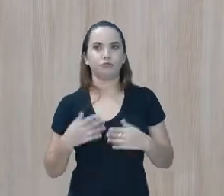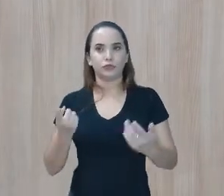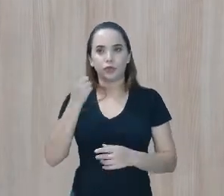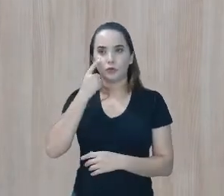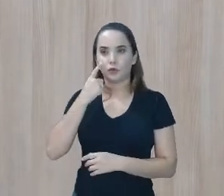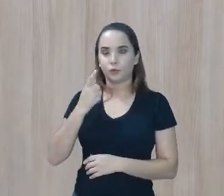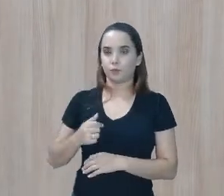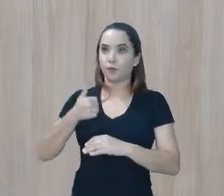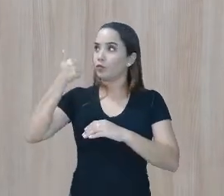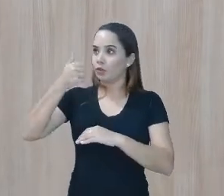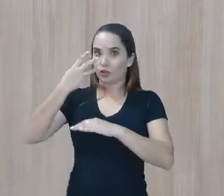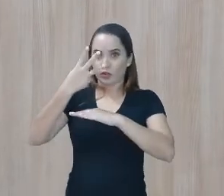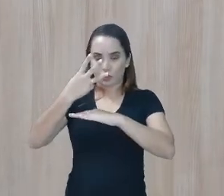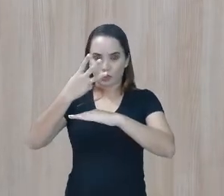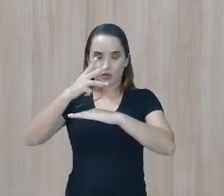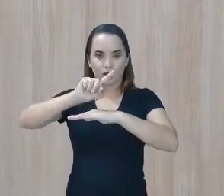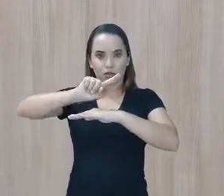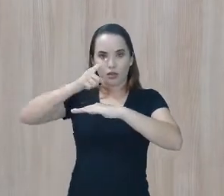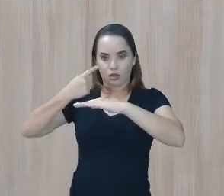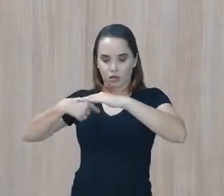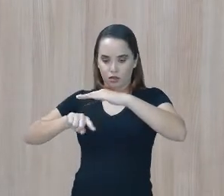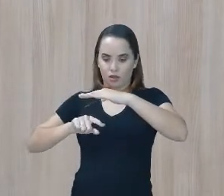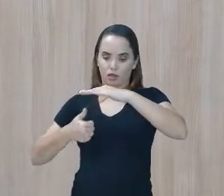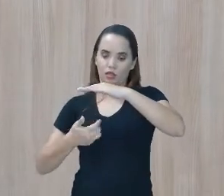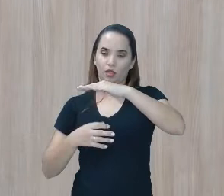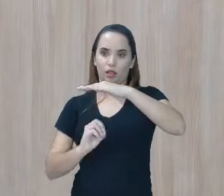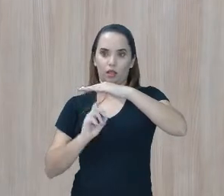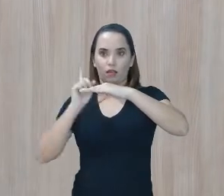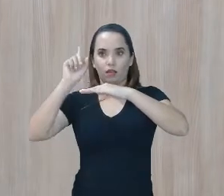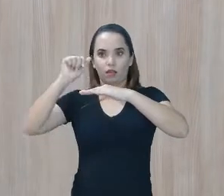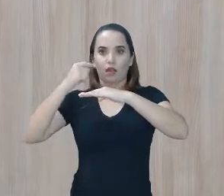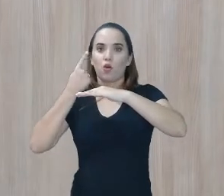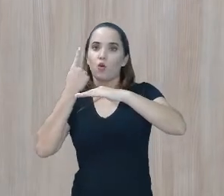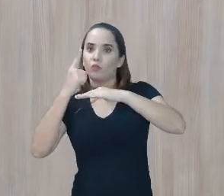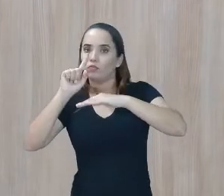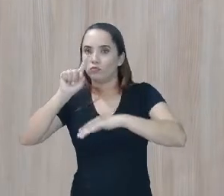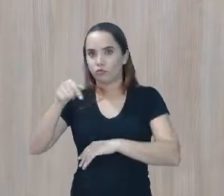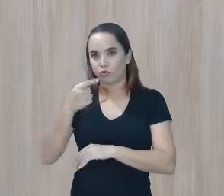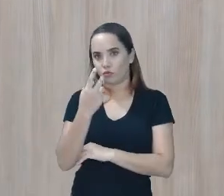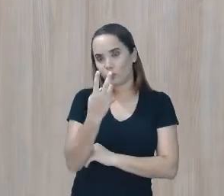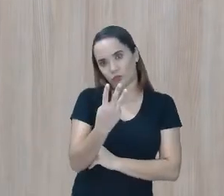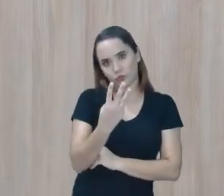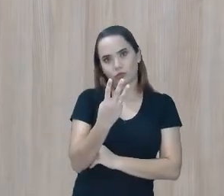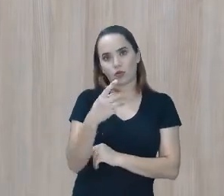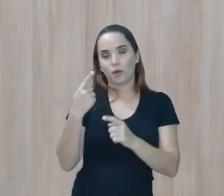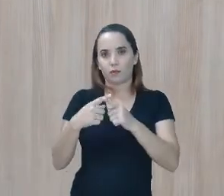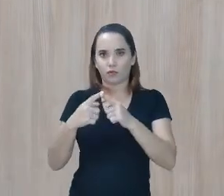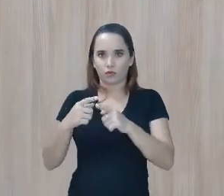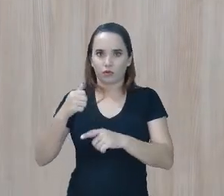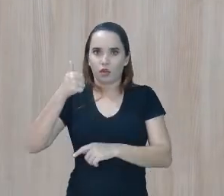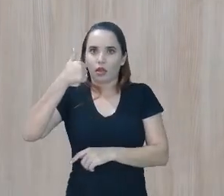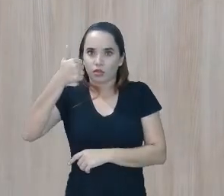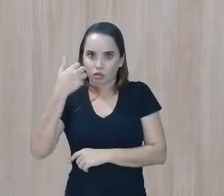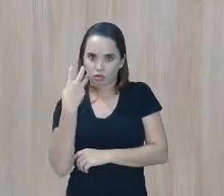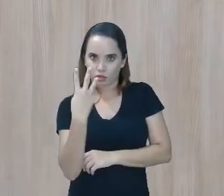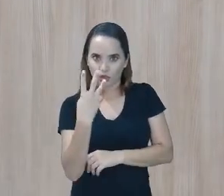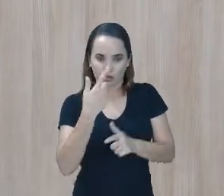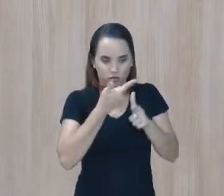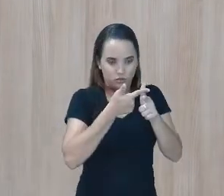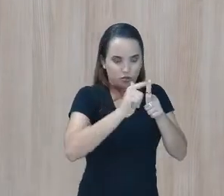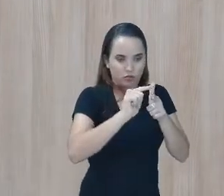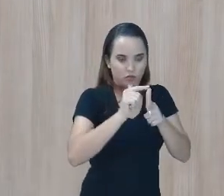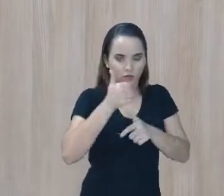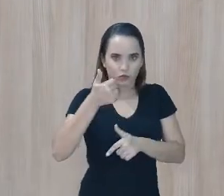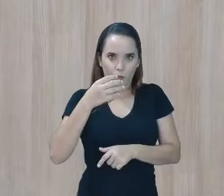ó, 13 sobre 10 está no ponto 1,3, porque eu pego 13 dividido por